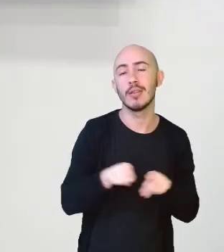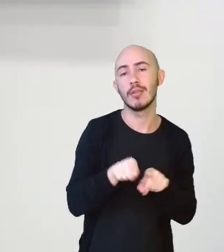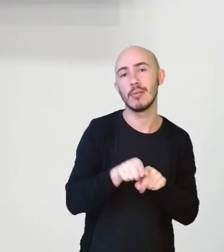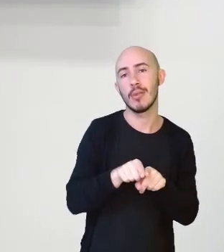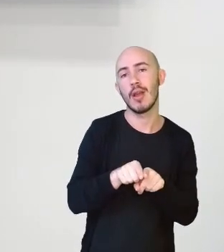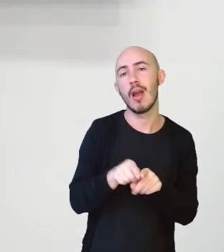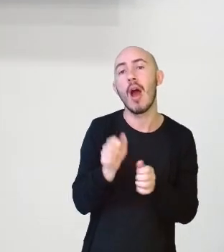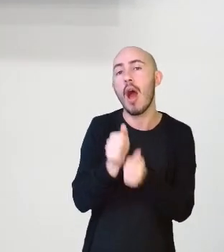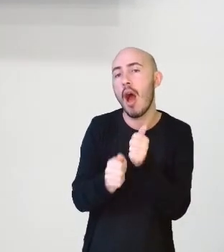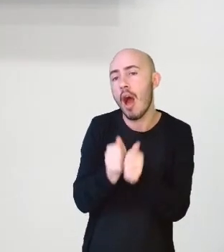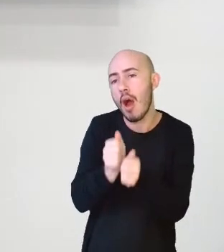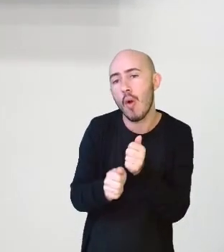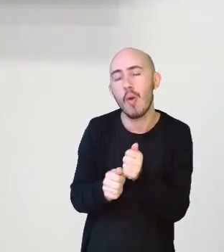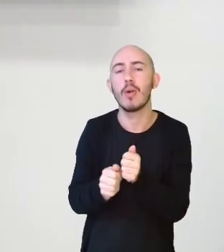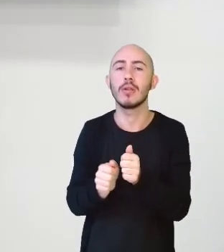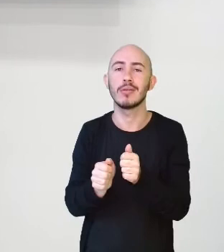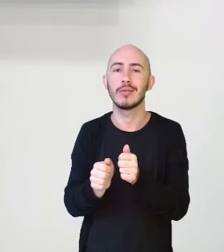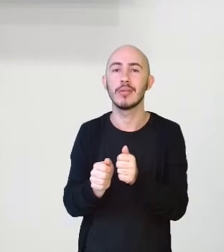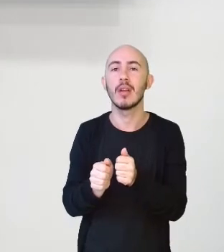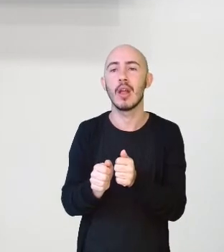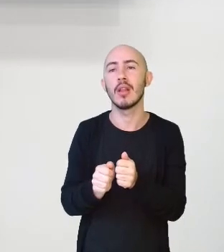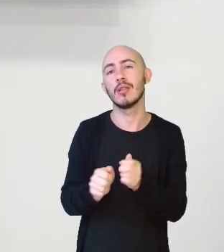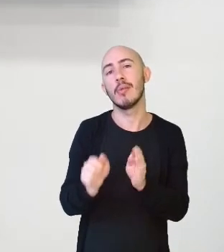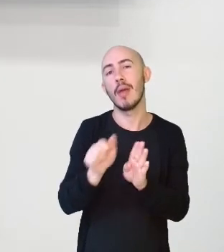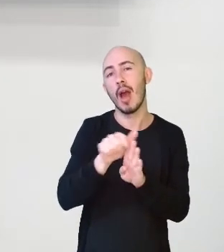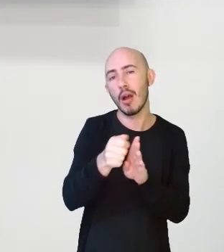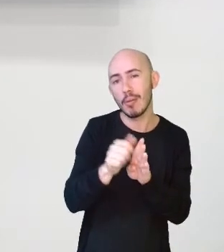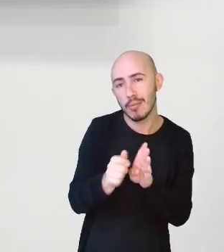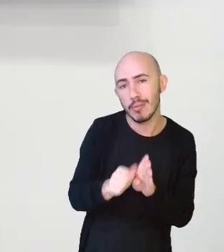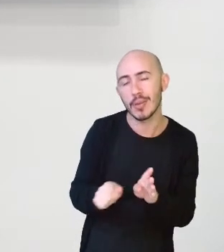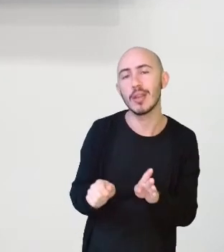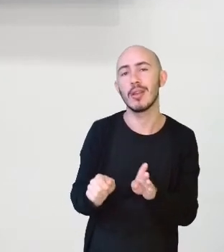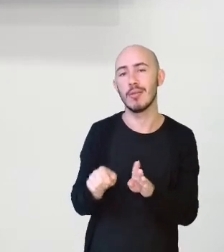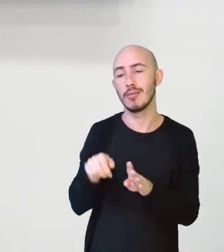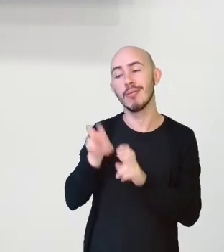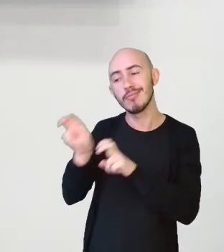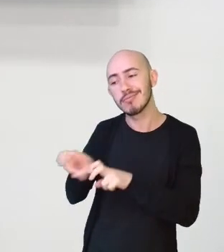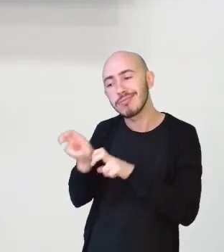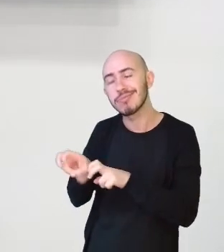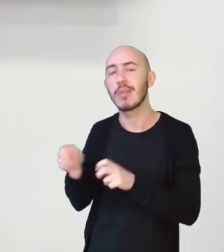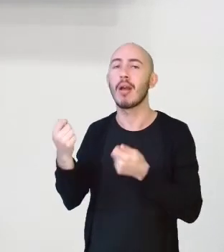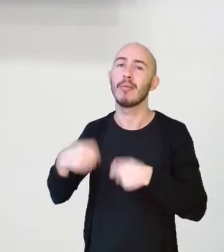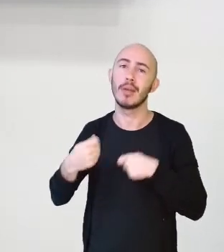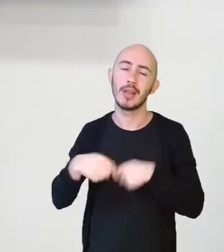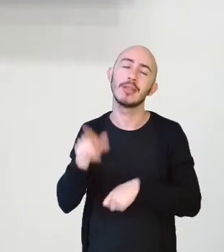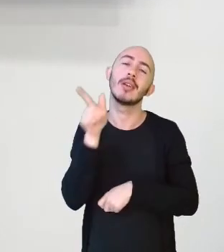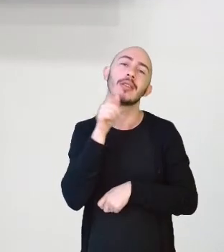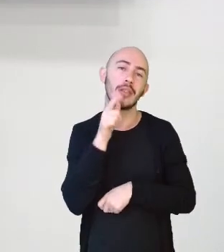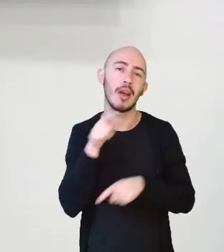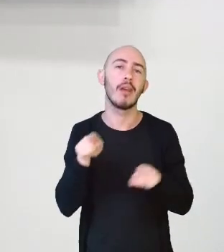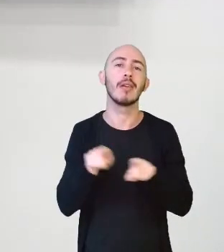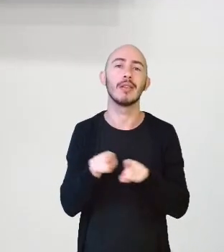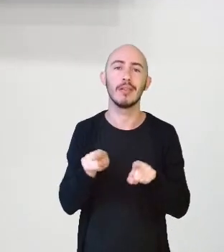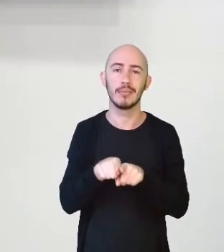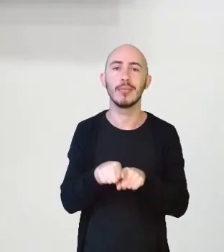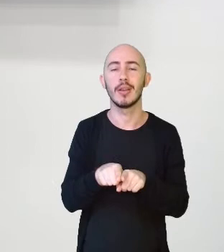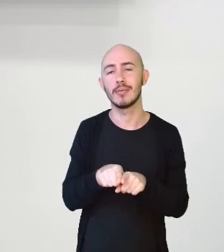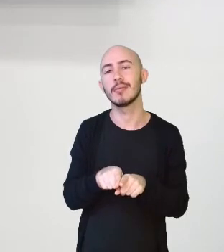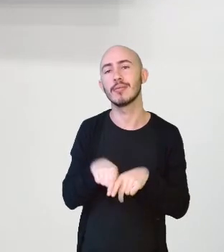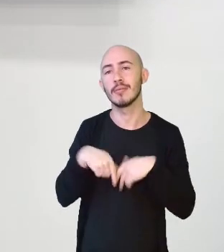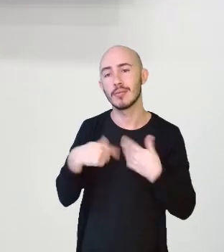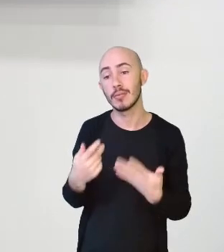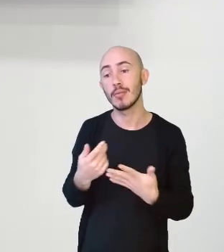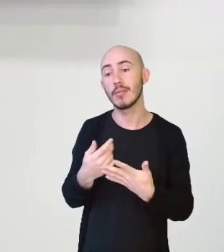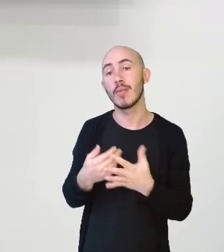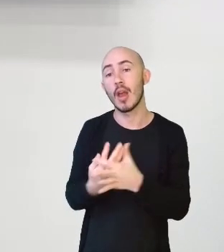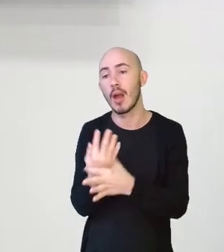milho, né, frutas, verduras e legumes, se não houver agricultura? E a agricultura precisa de irrigação para que as